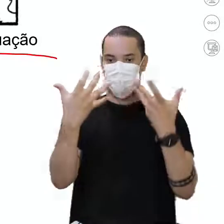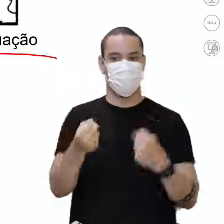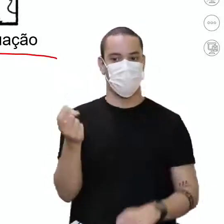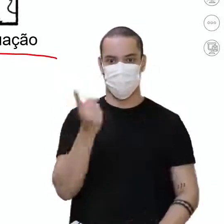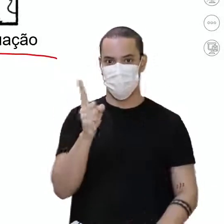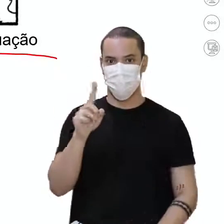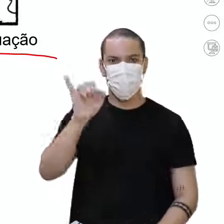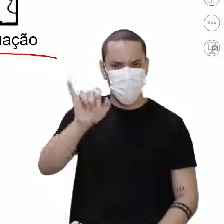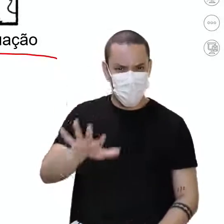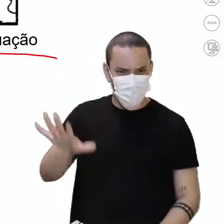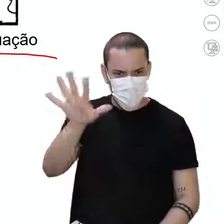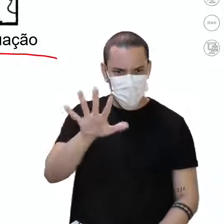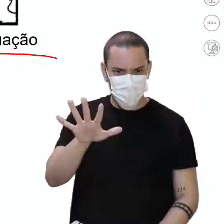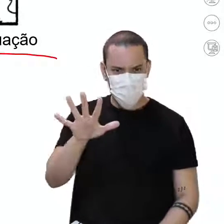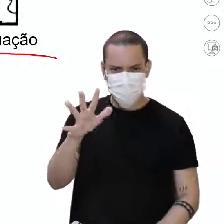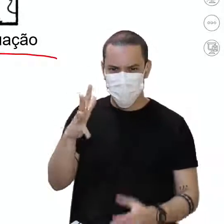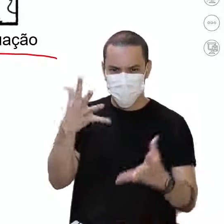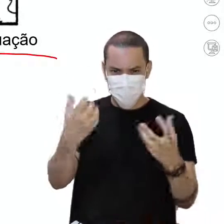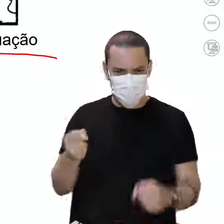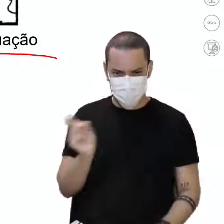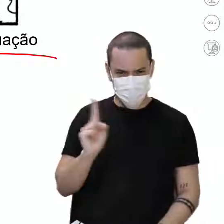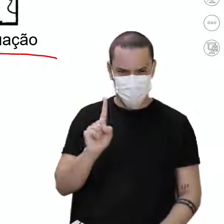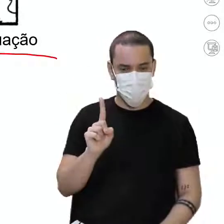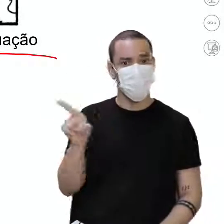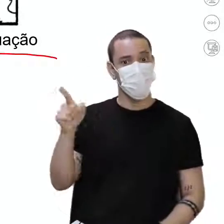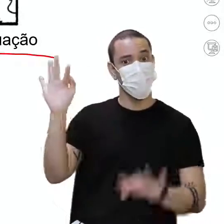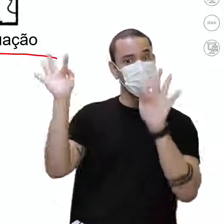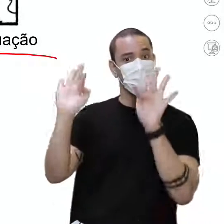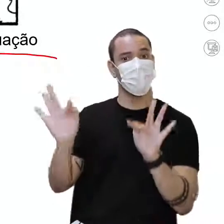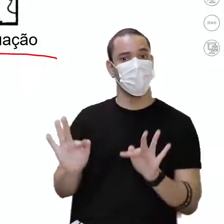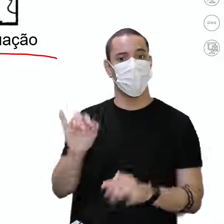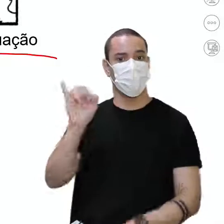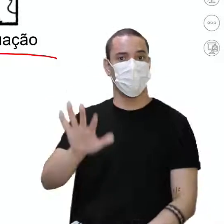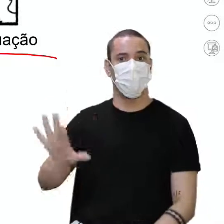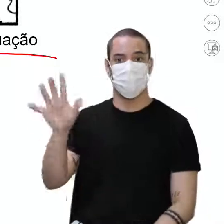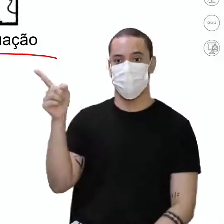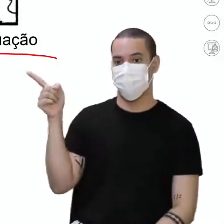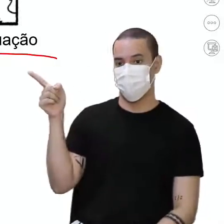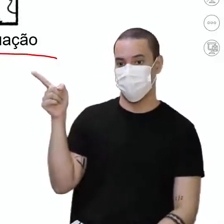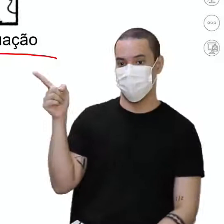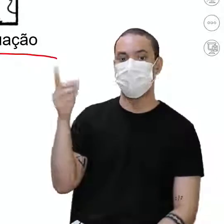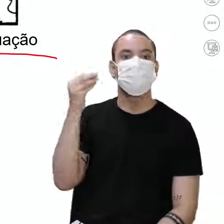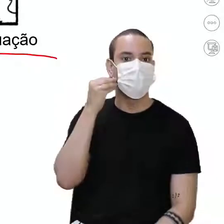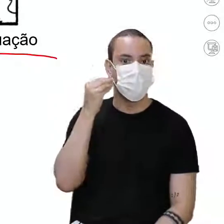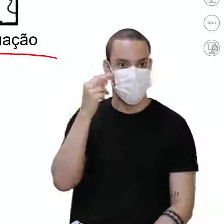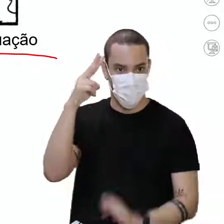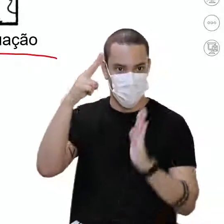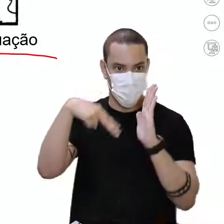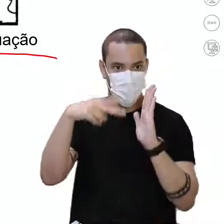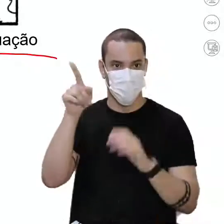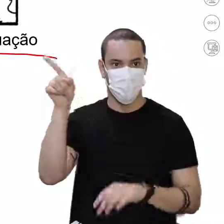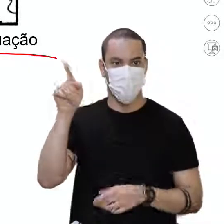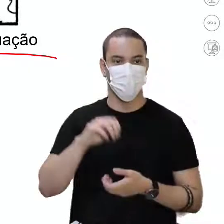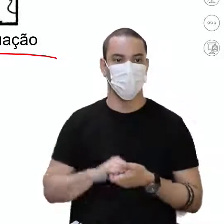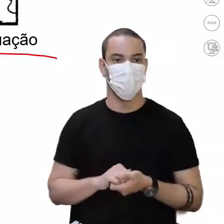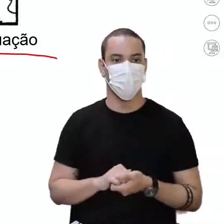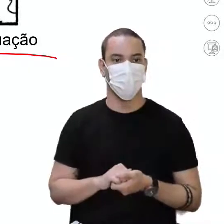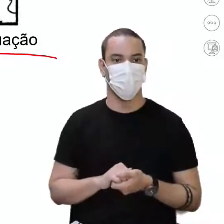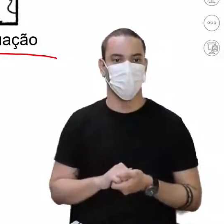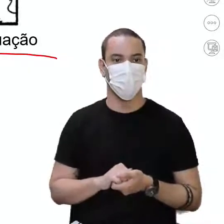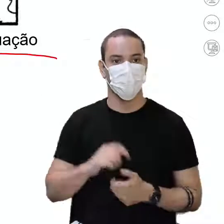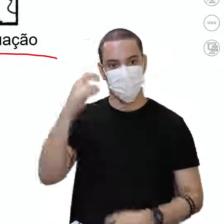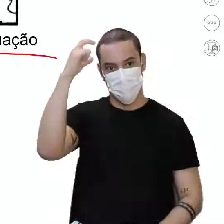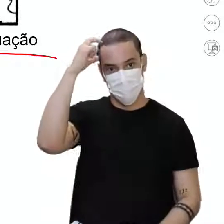imagem, não parece que algo foi recusado, eles estão felizes, certo? Então vamos tentar ler o que está dizendo aqui. O urso